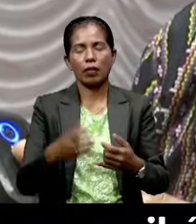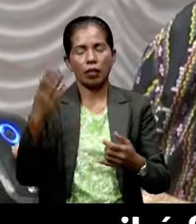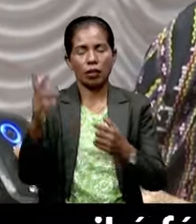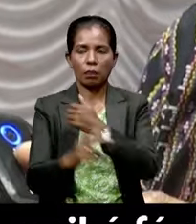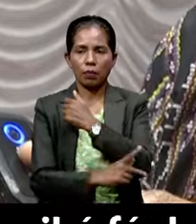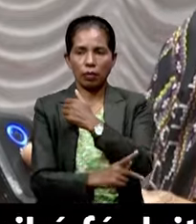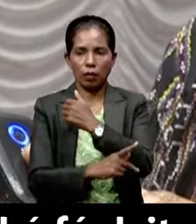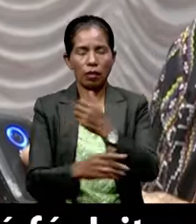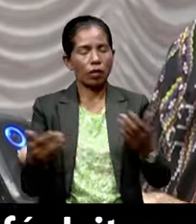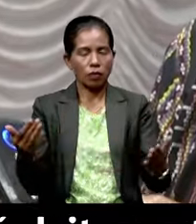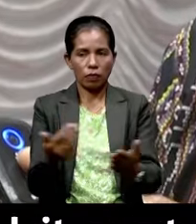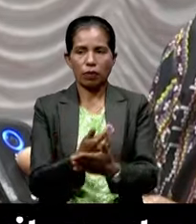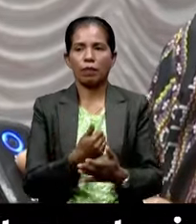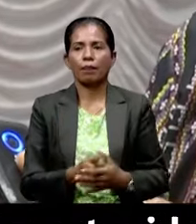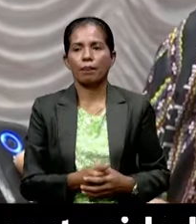fenômeno, né? Fum. Né?